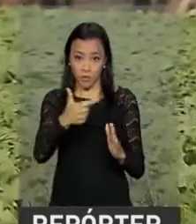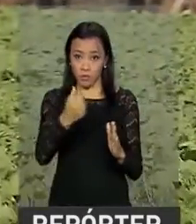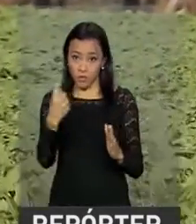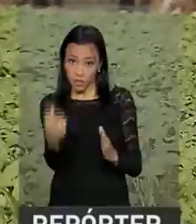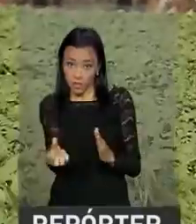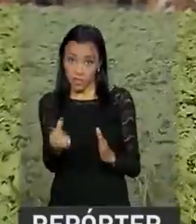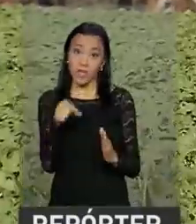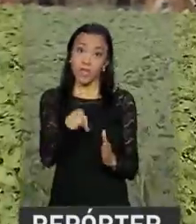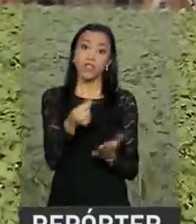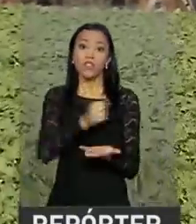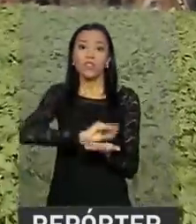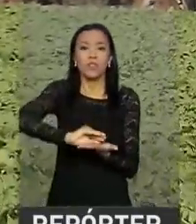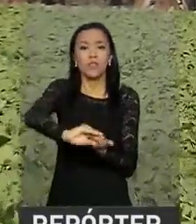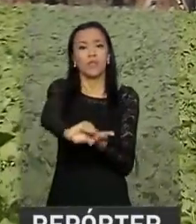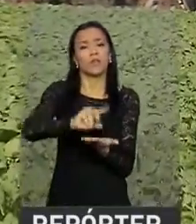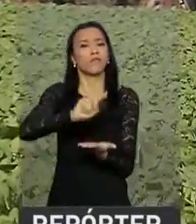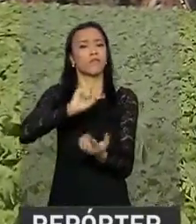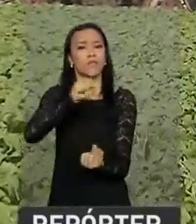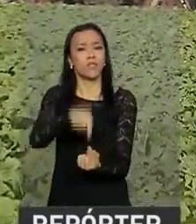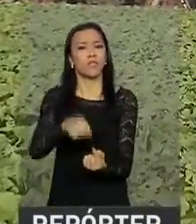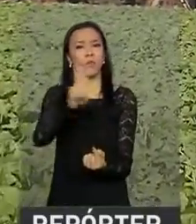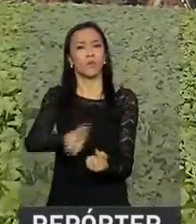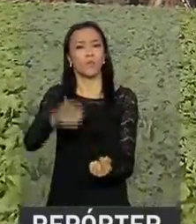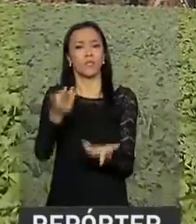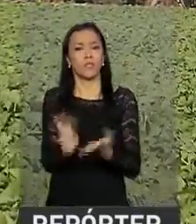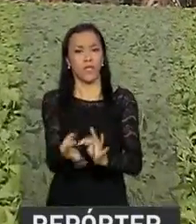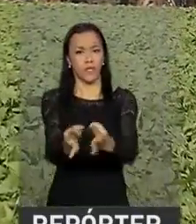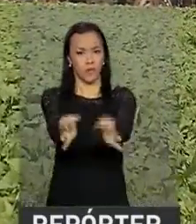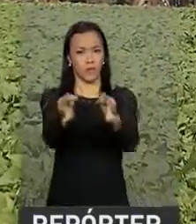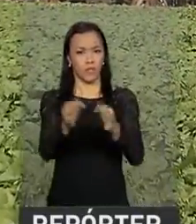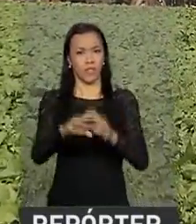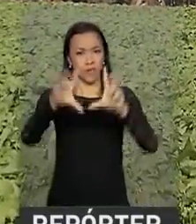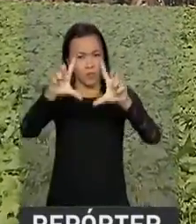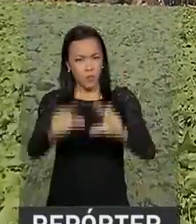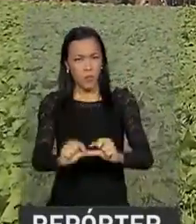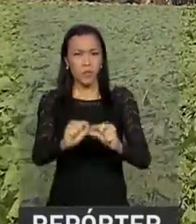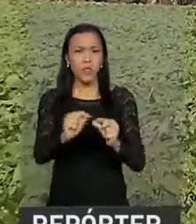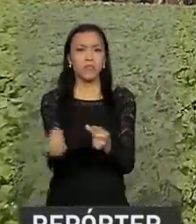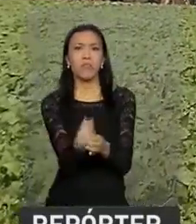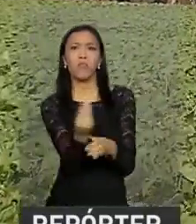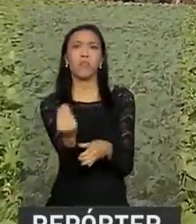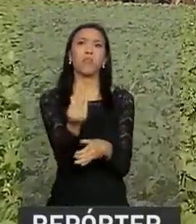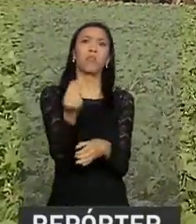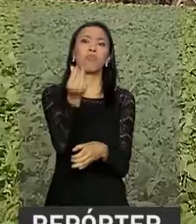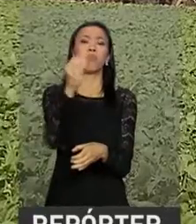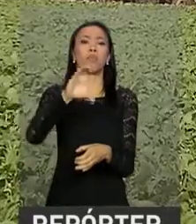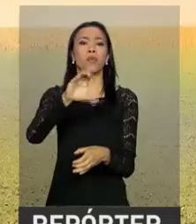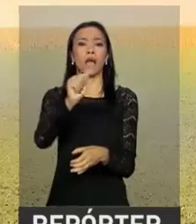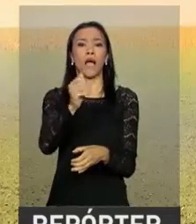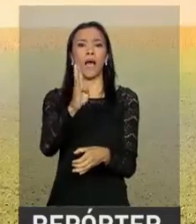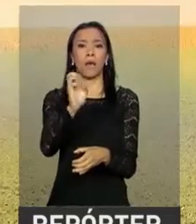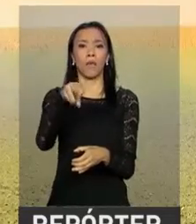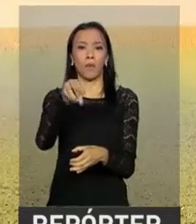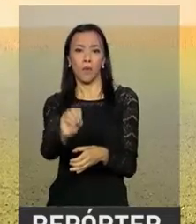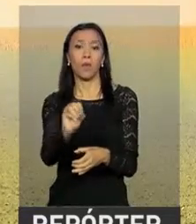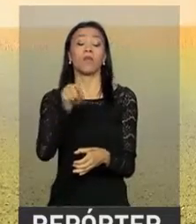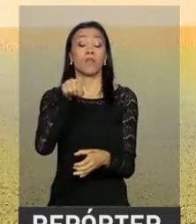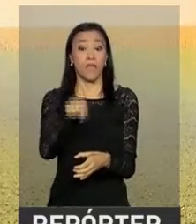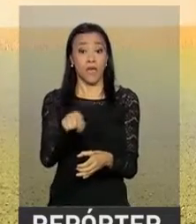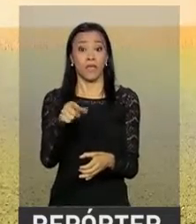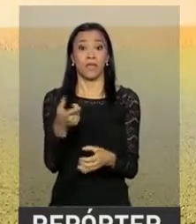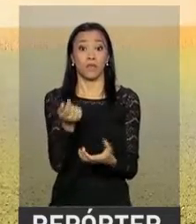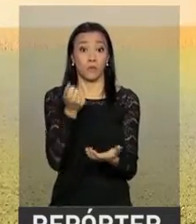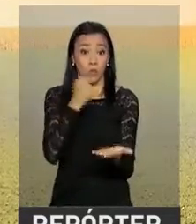os recursos foram destinados ao uso de tecnologias de baixa emissão de carbono em comparação com o ciclo anterior o valor médio